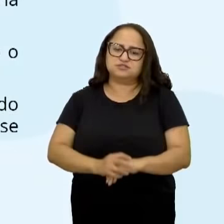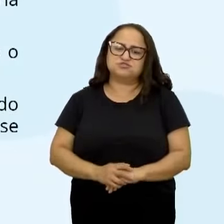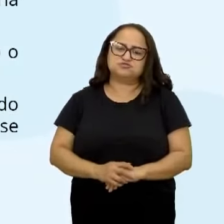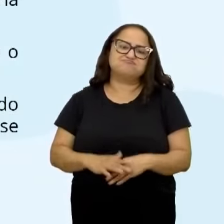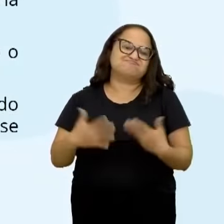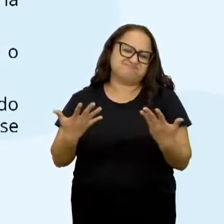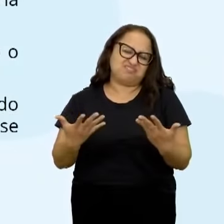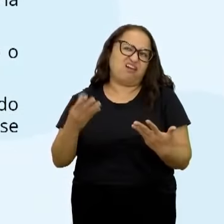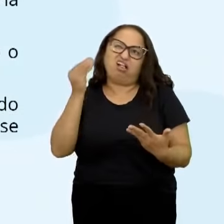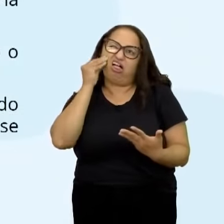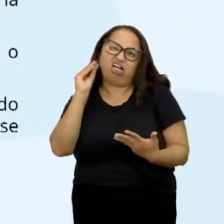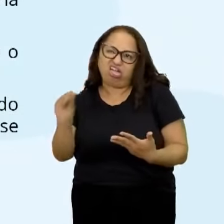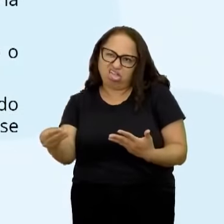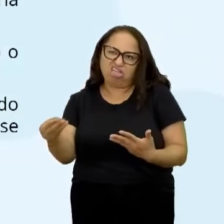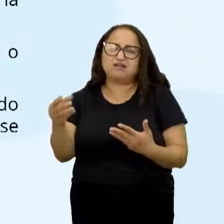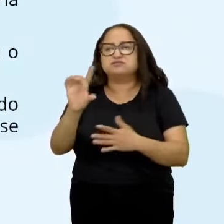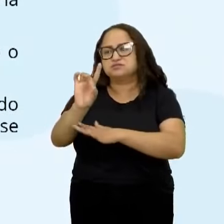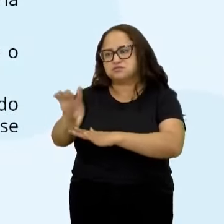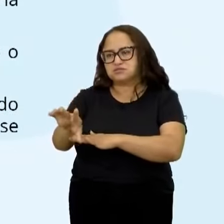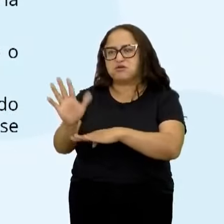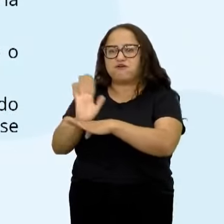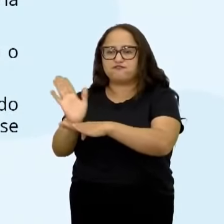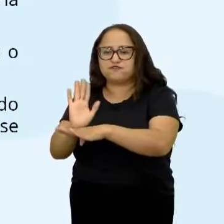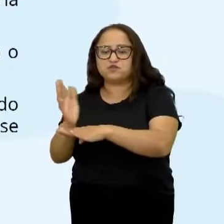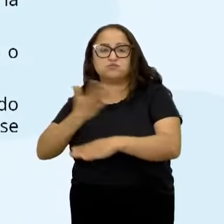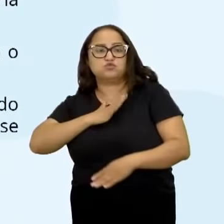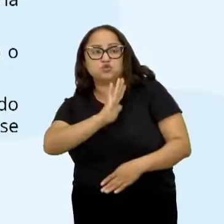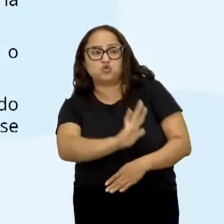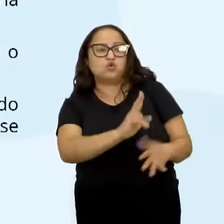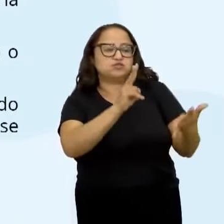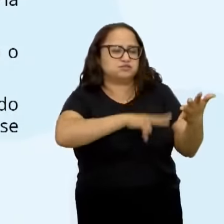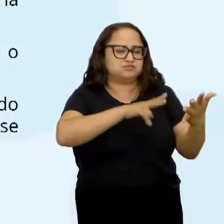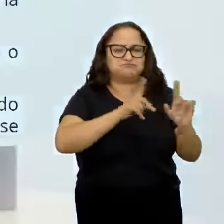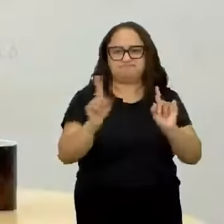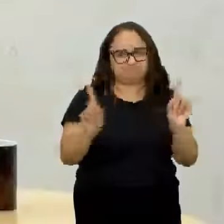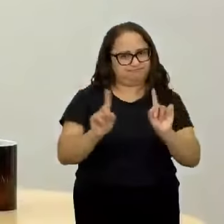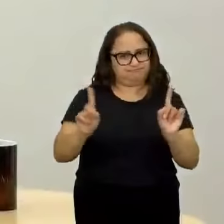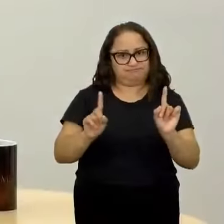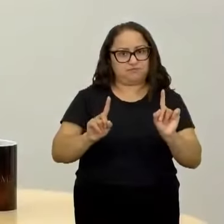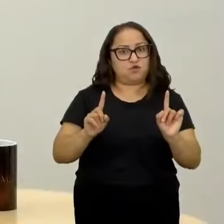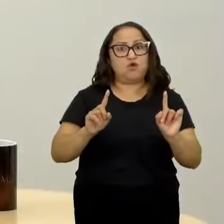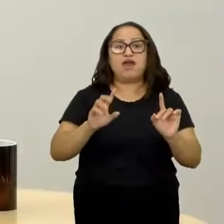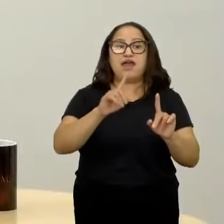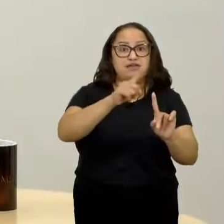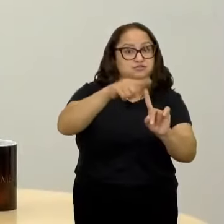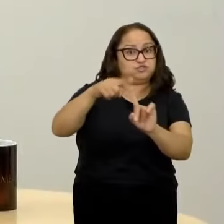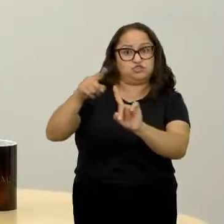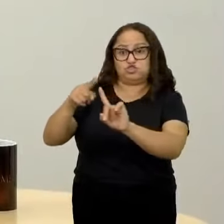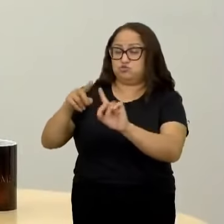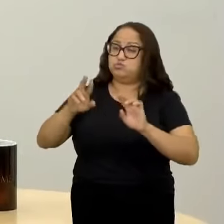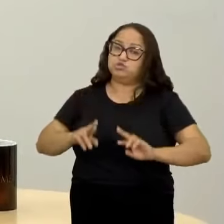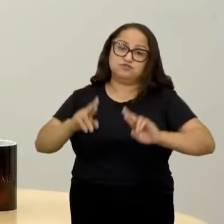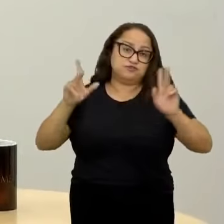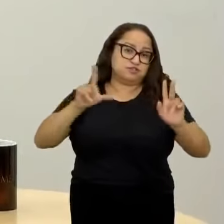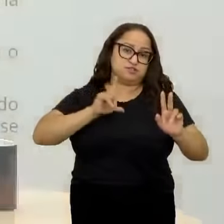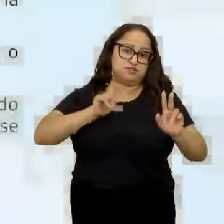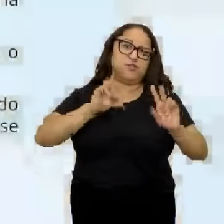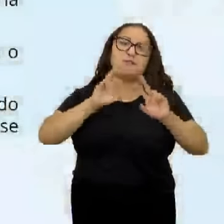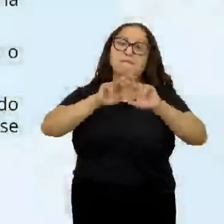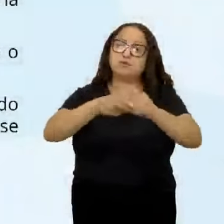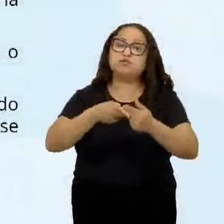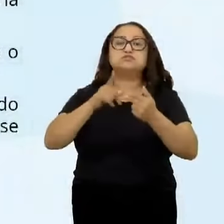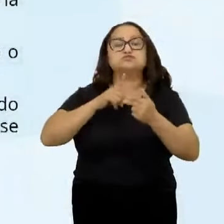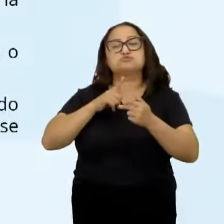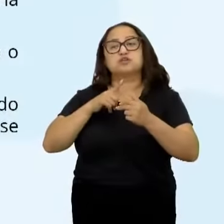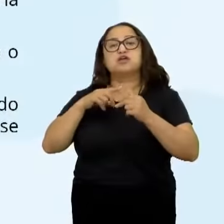de demonizar apresentar a pessoa salgado e assistir a filmes e não gosta de ler livros não seja cada um tem sua característica tá por isso que existe mais suporte